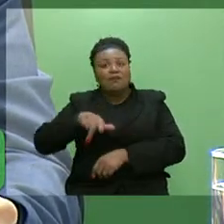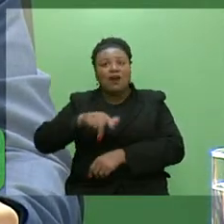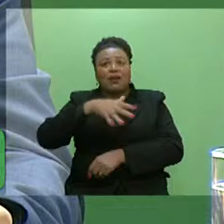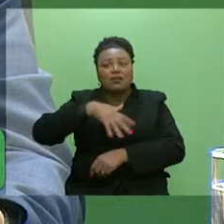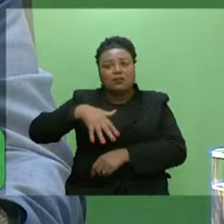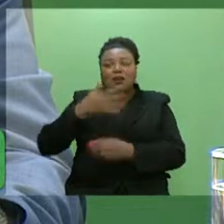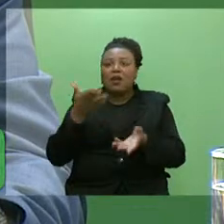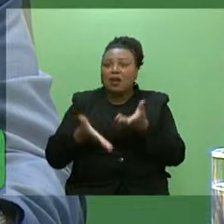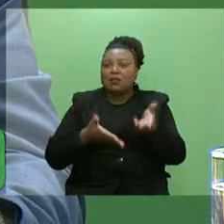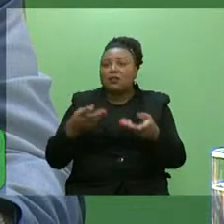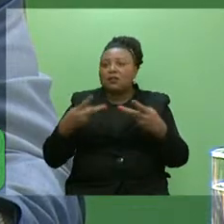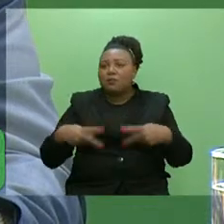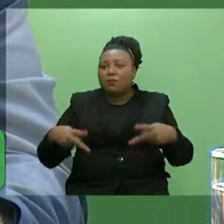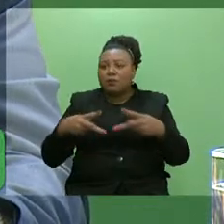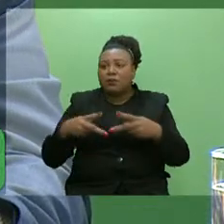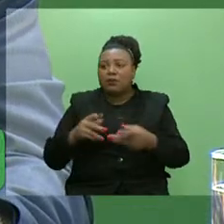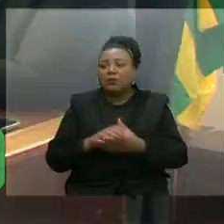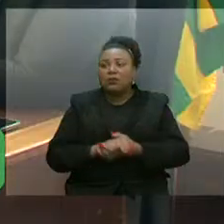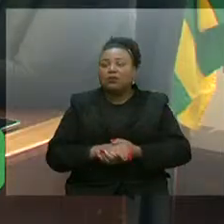áreas que atendem a população.